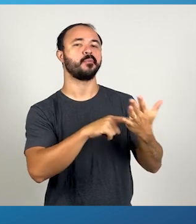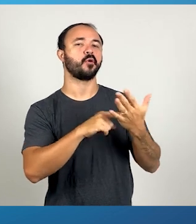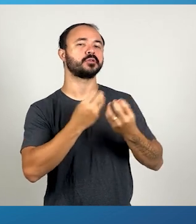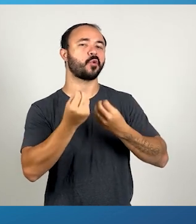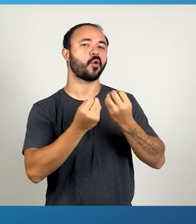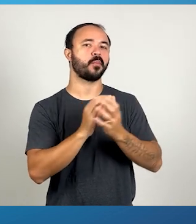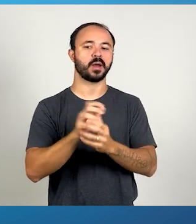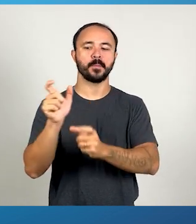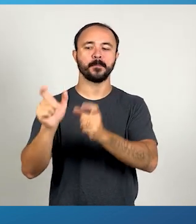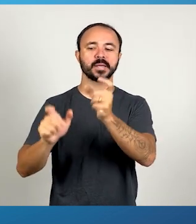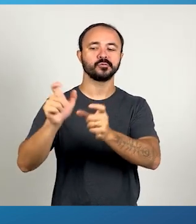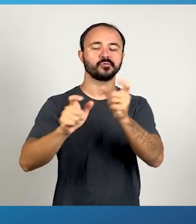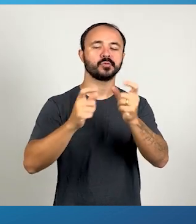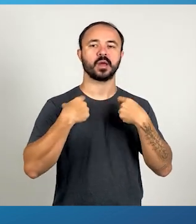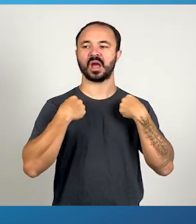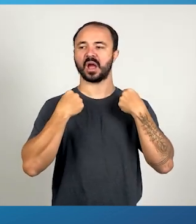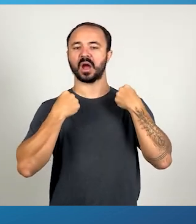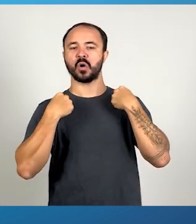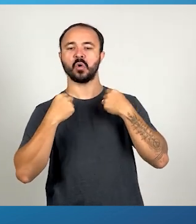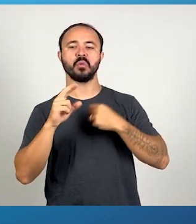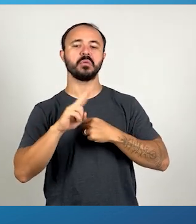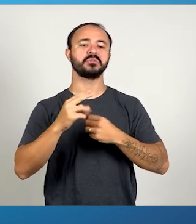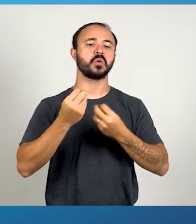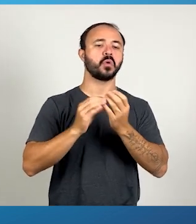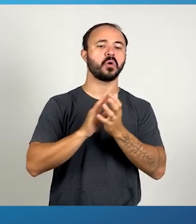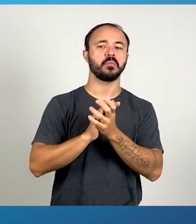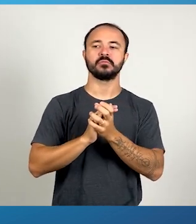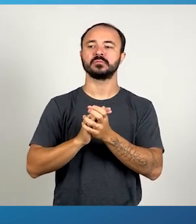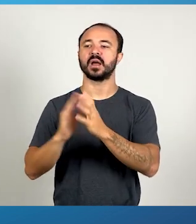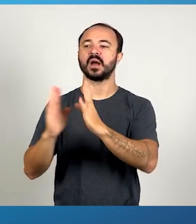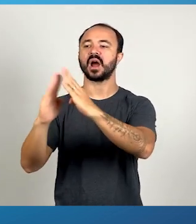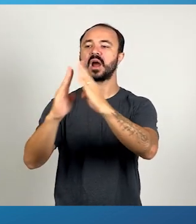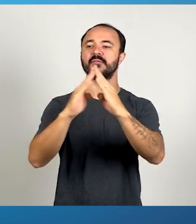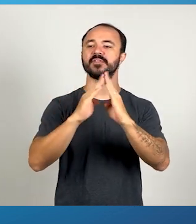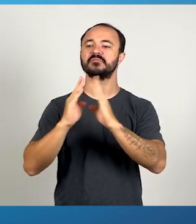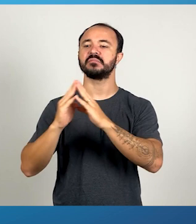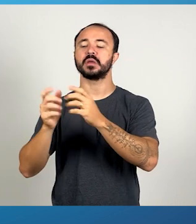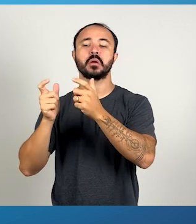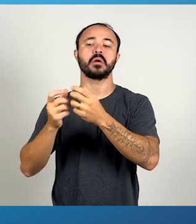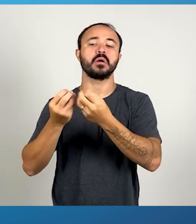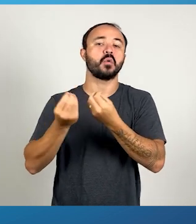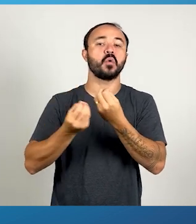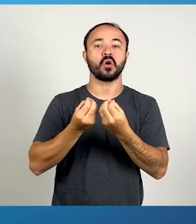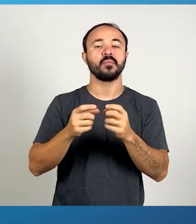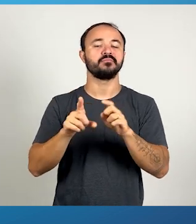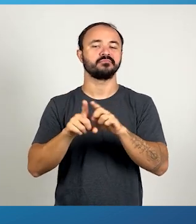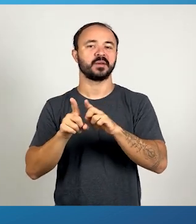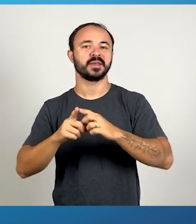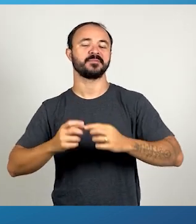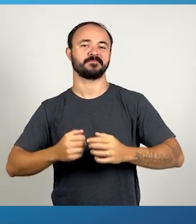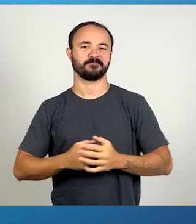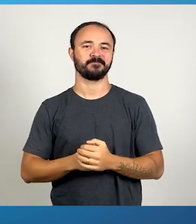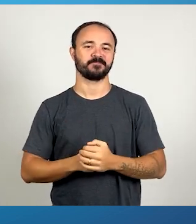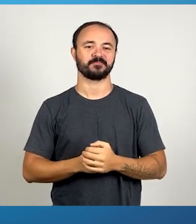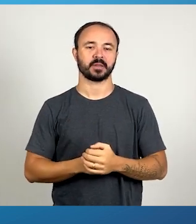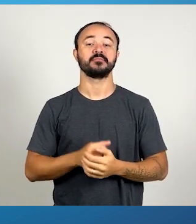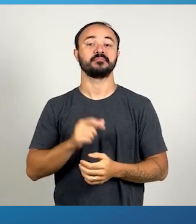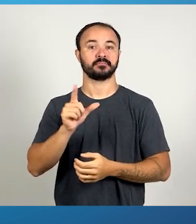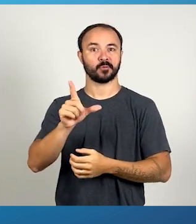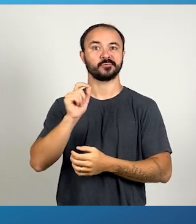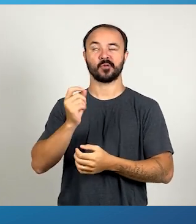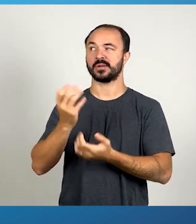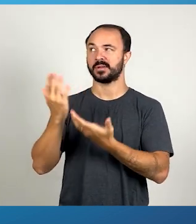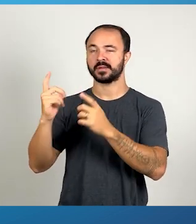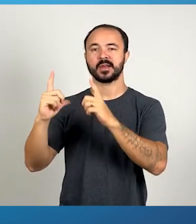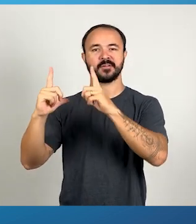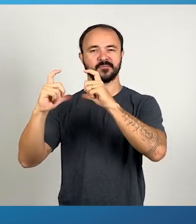onde moravam e como era a vida naquela época. Eu coloquei aqui imagens para evidenciar isso. O famoso